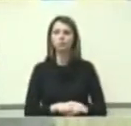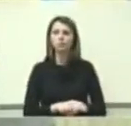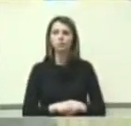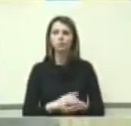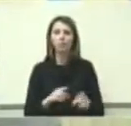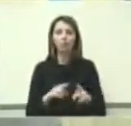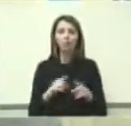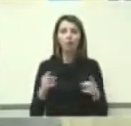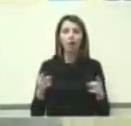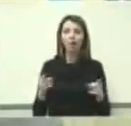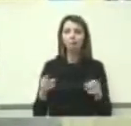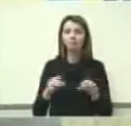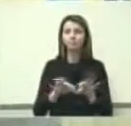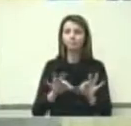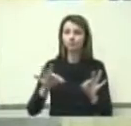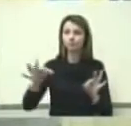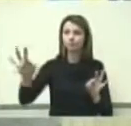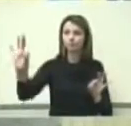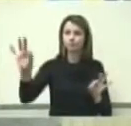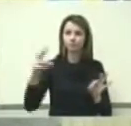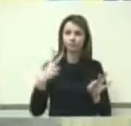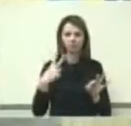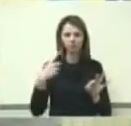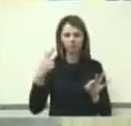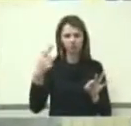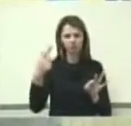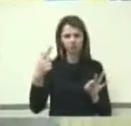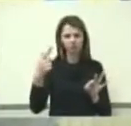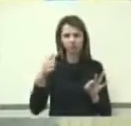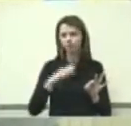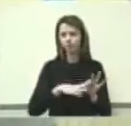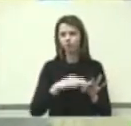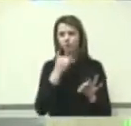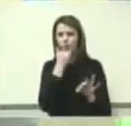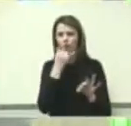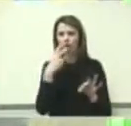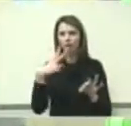são 21 km de comprimento melhor dizendo